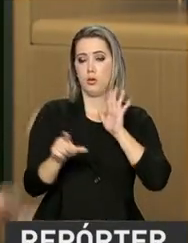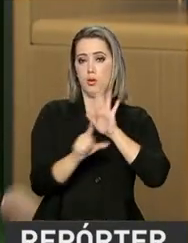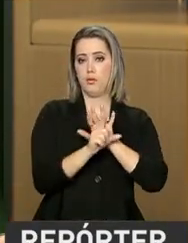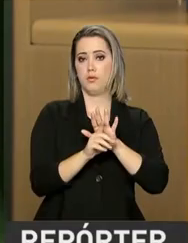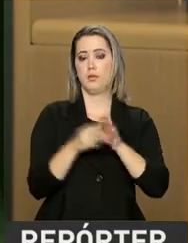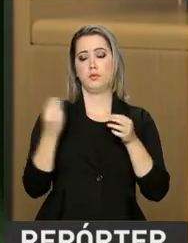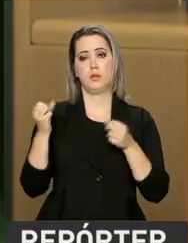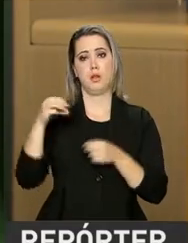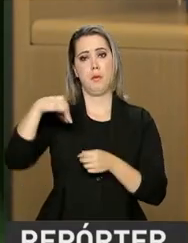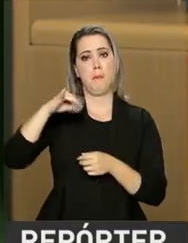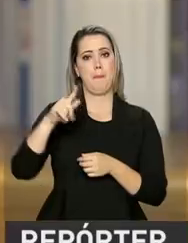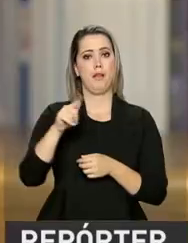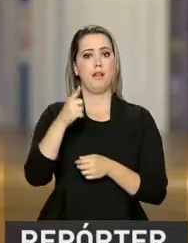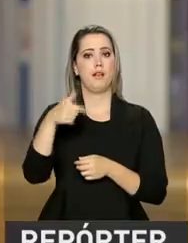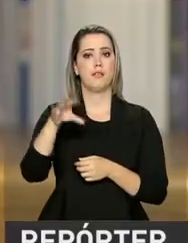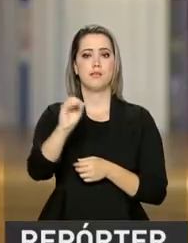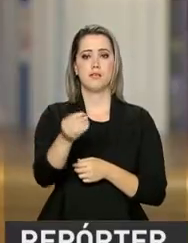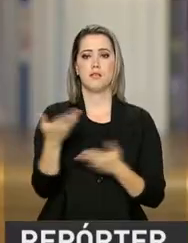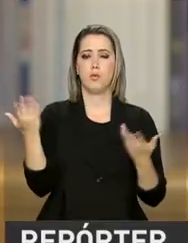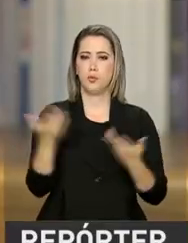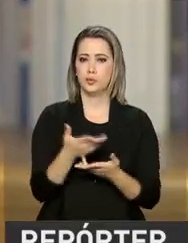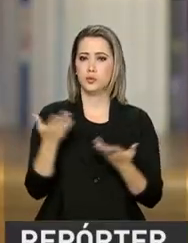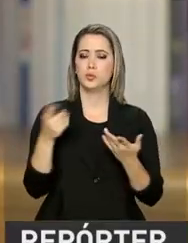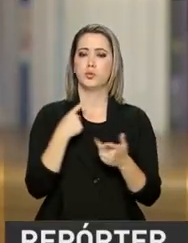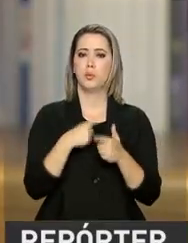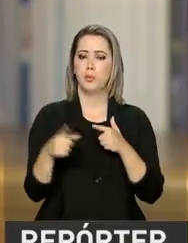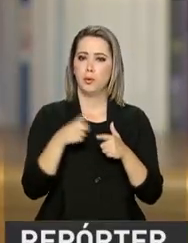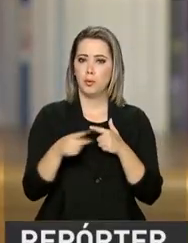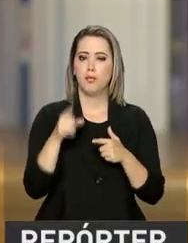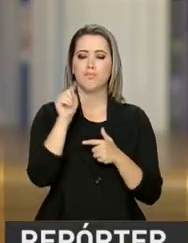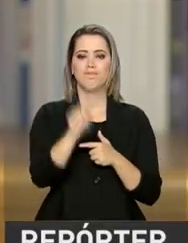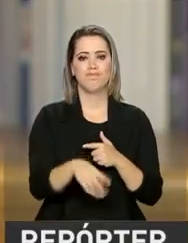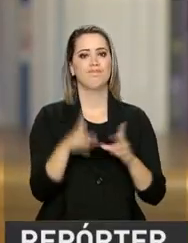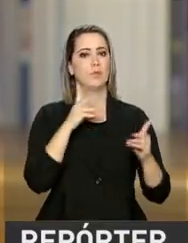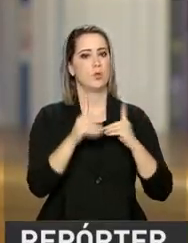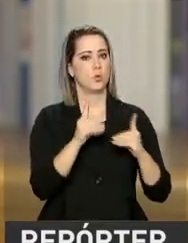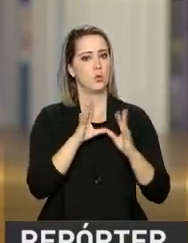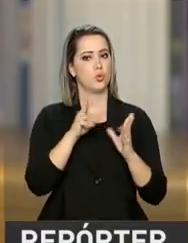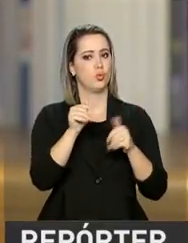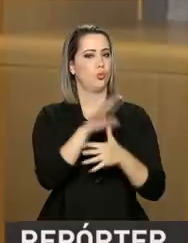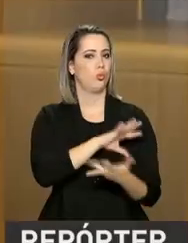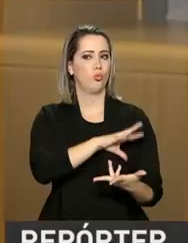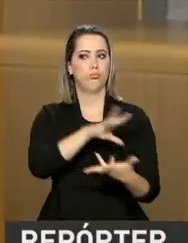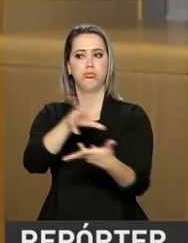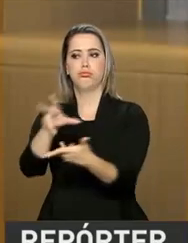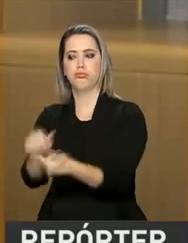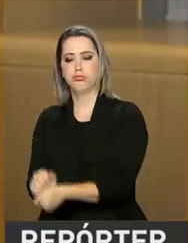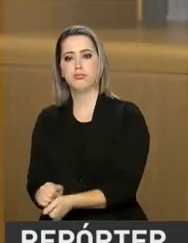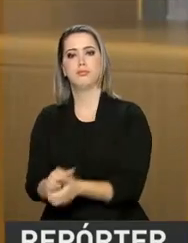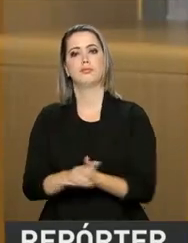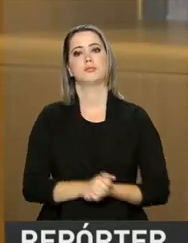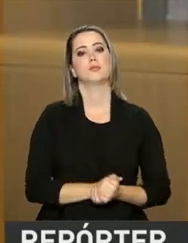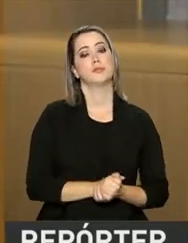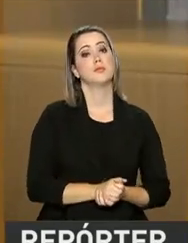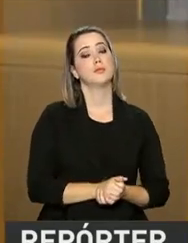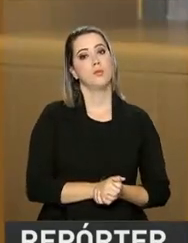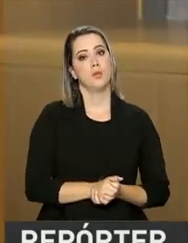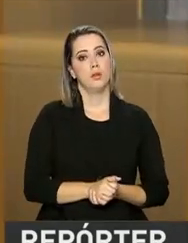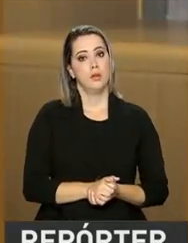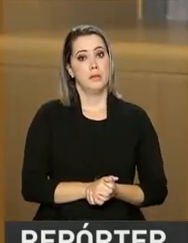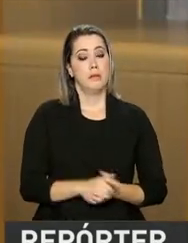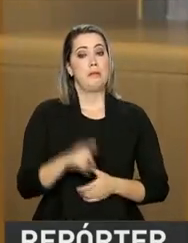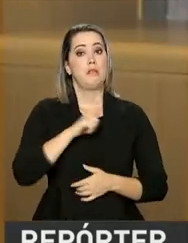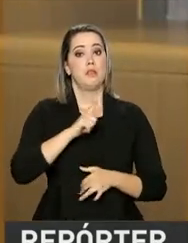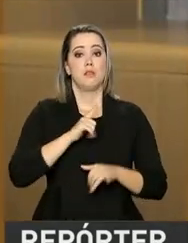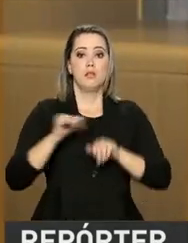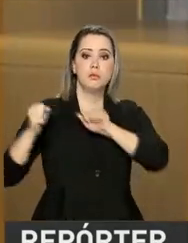brasileira chega no momento em que a questão migratória é um assunto debatido em todo o mundo há um movimento